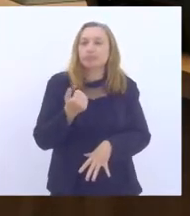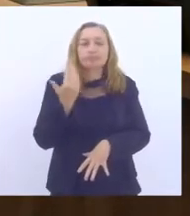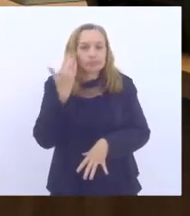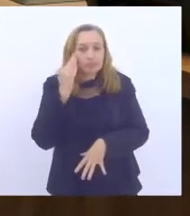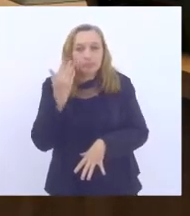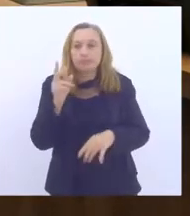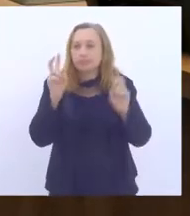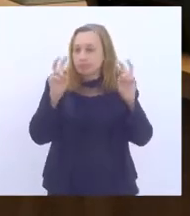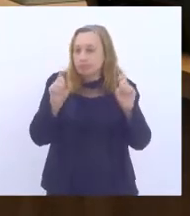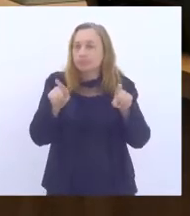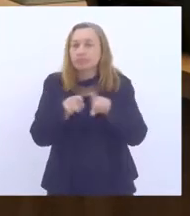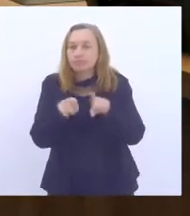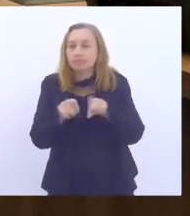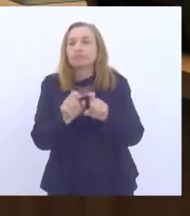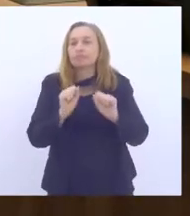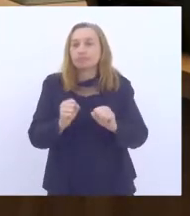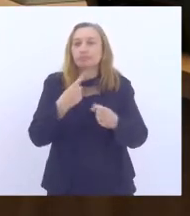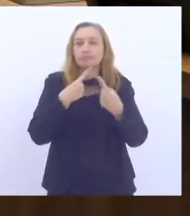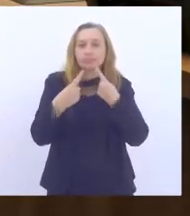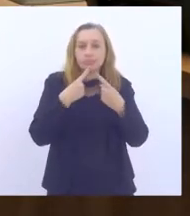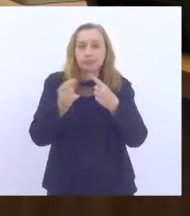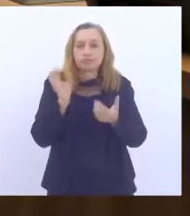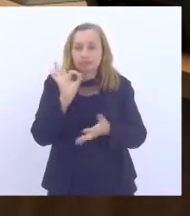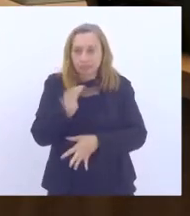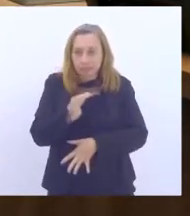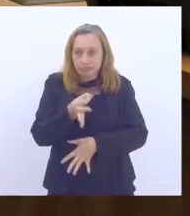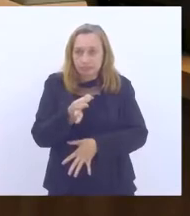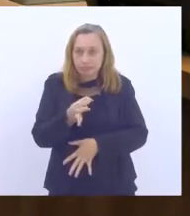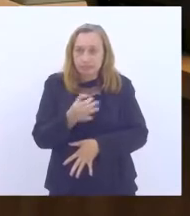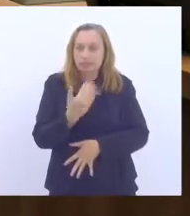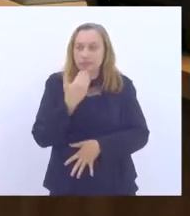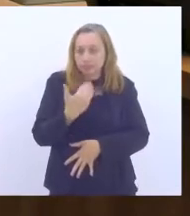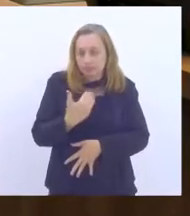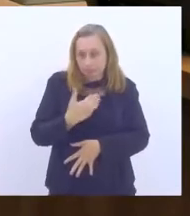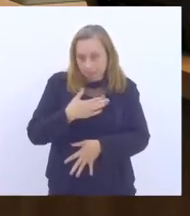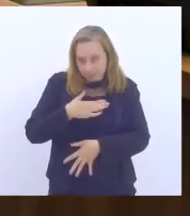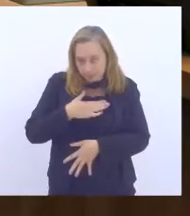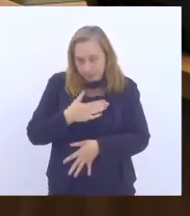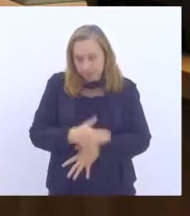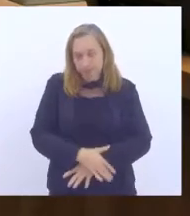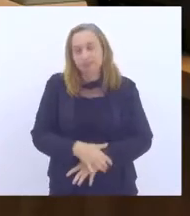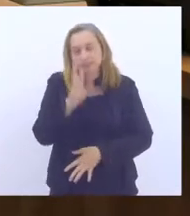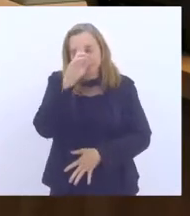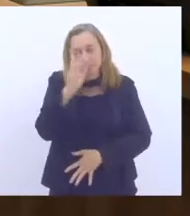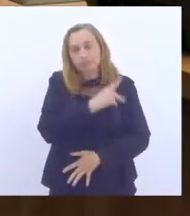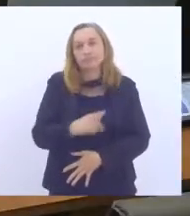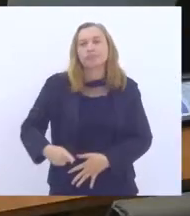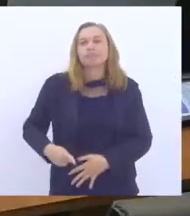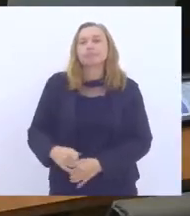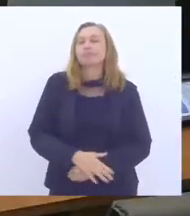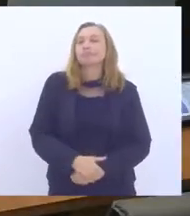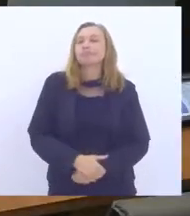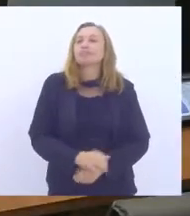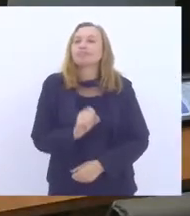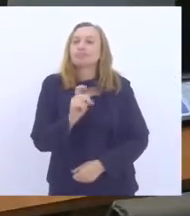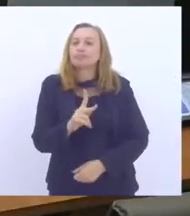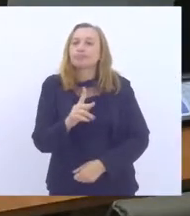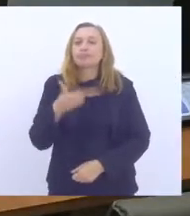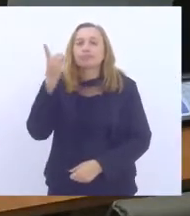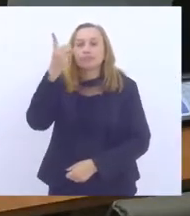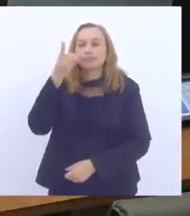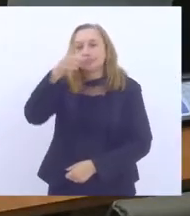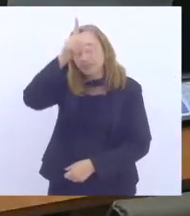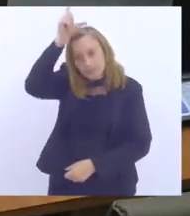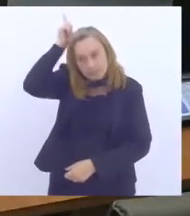par do tema também possa discutir de maneira mais concreta é essa essa questão de ordem seu presidente Deputado